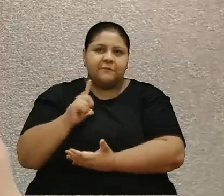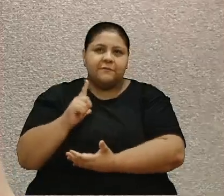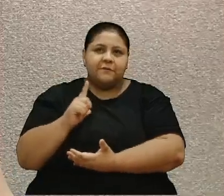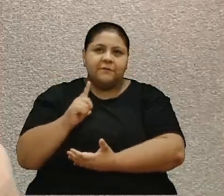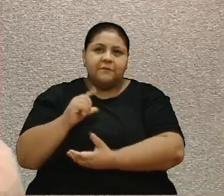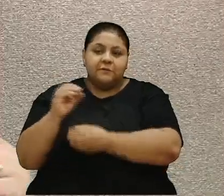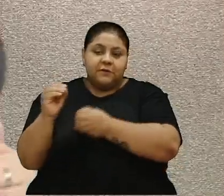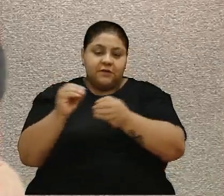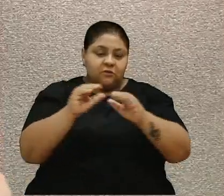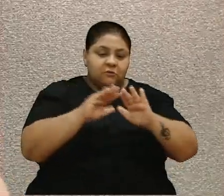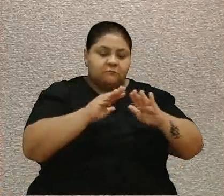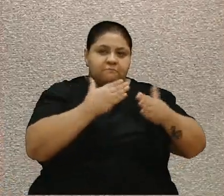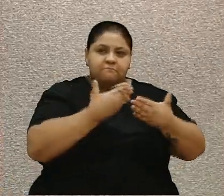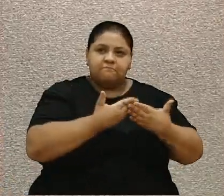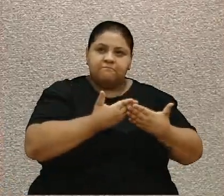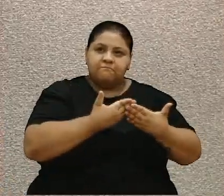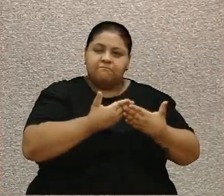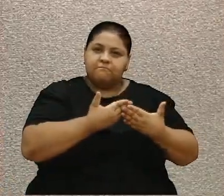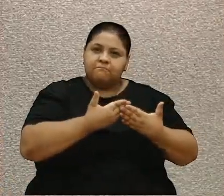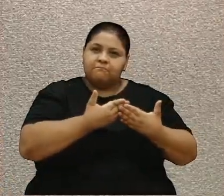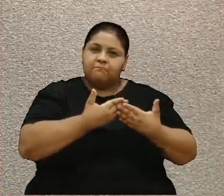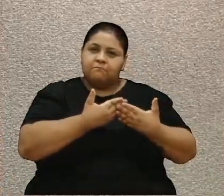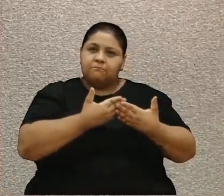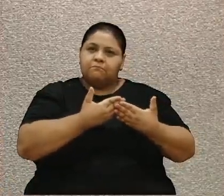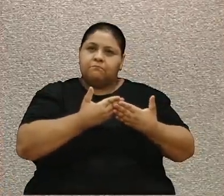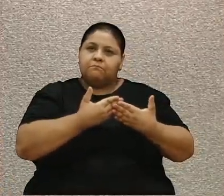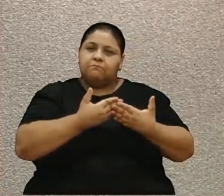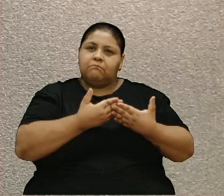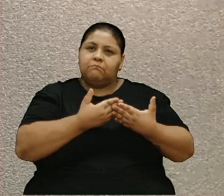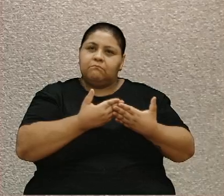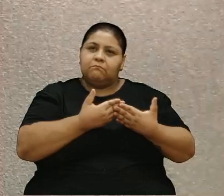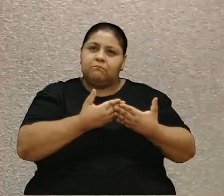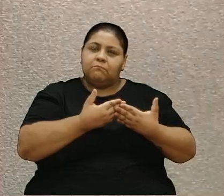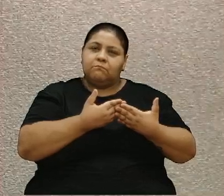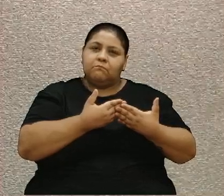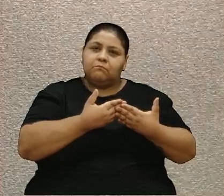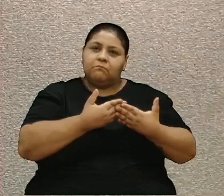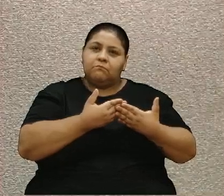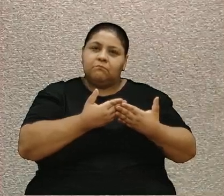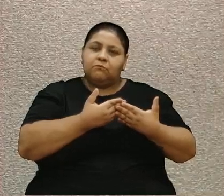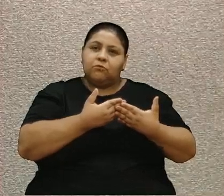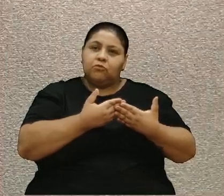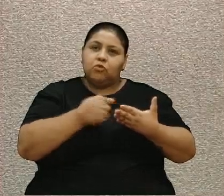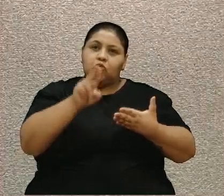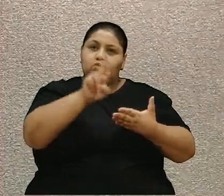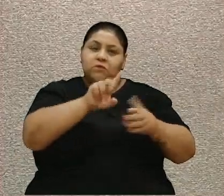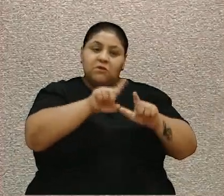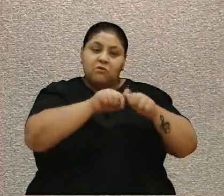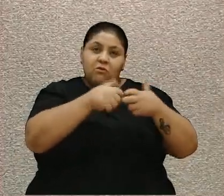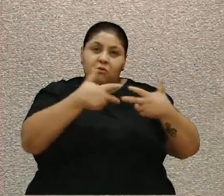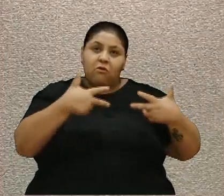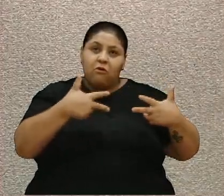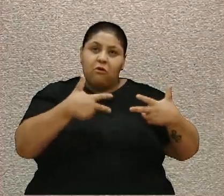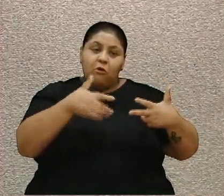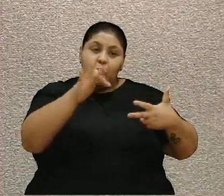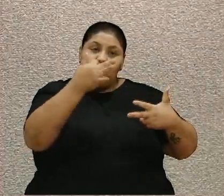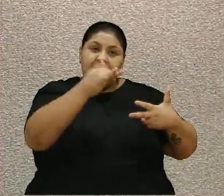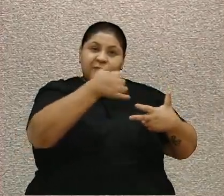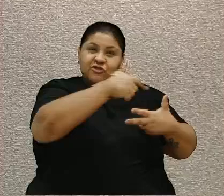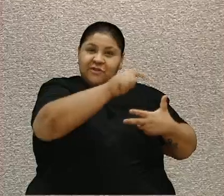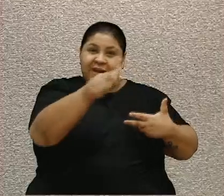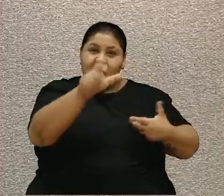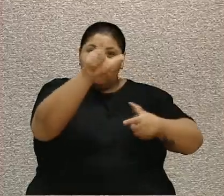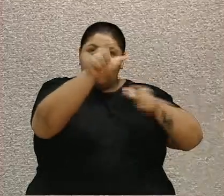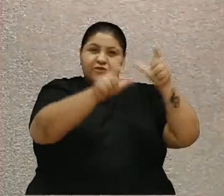para as escolas levando materiais para ferir os outros colegas. Porque teve uma